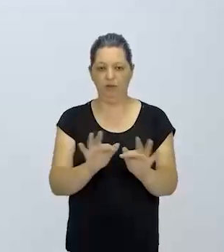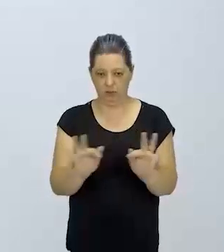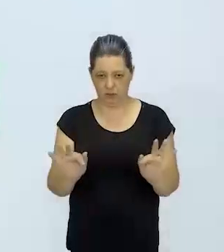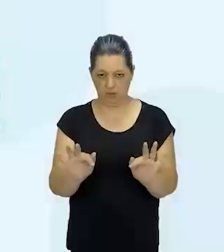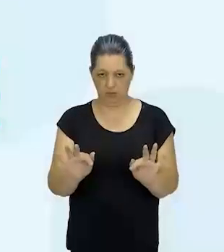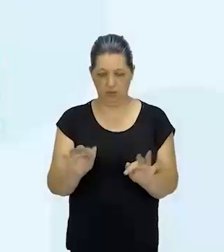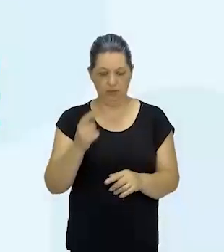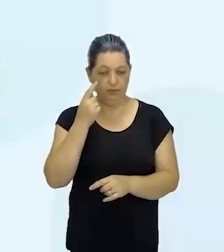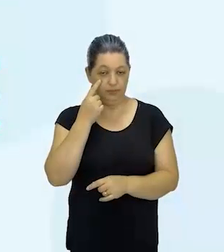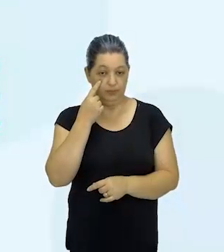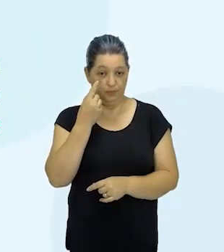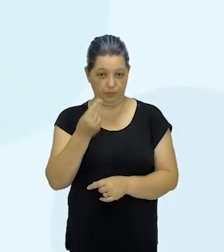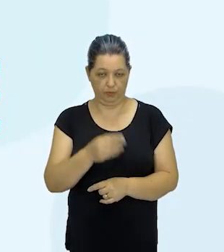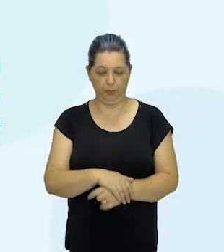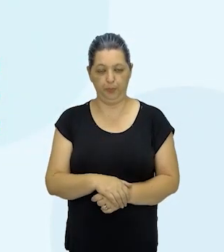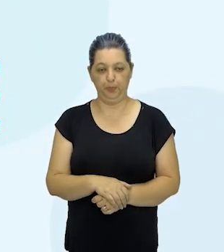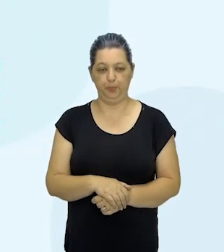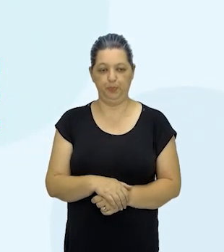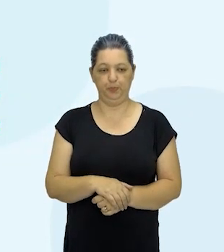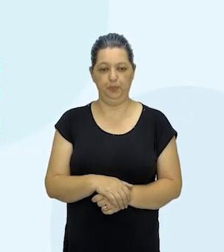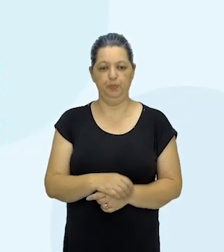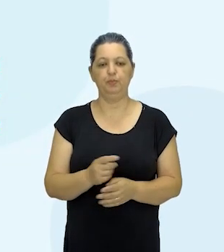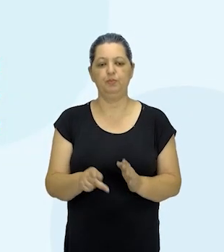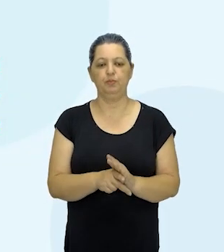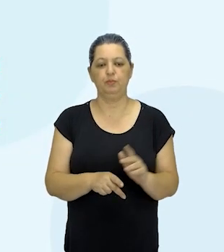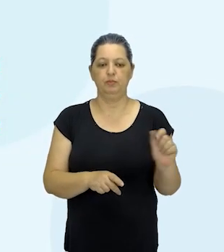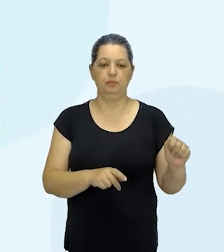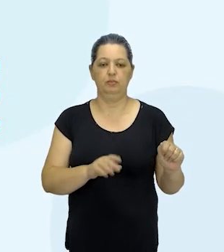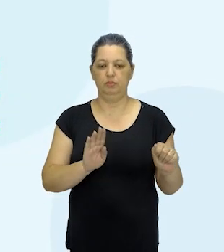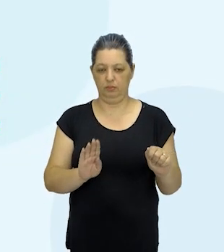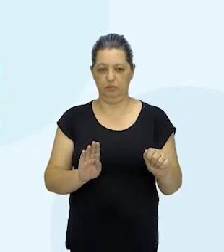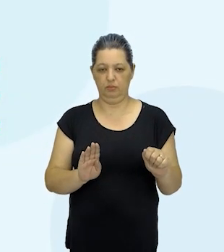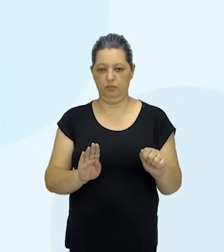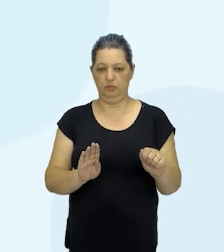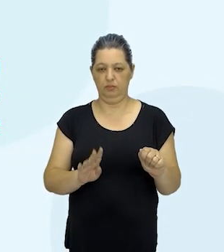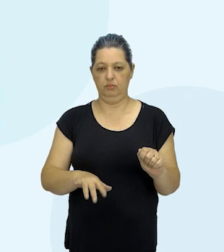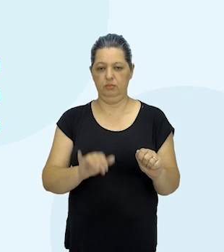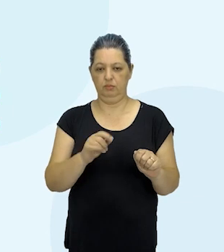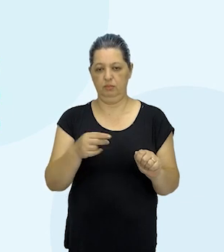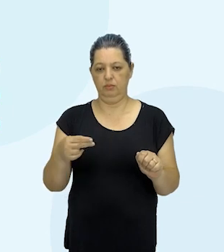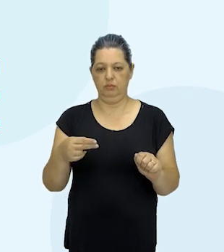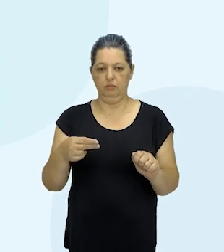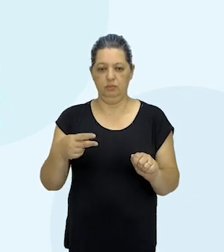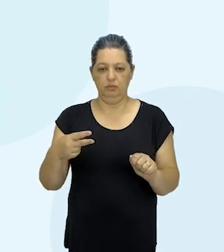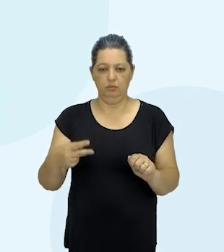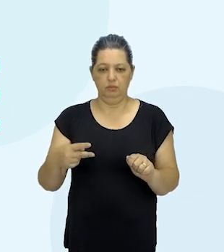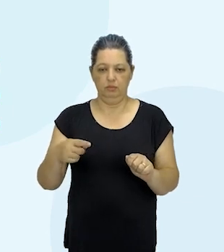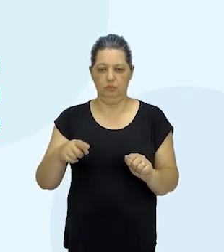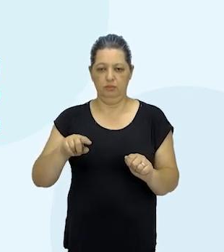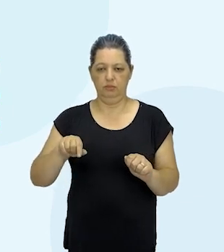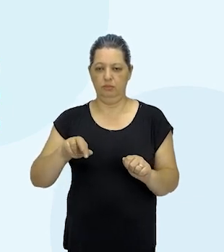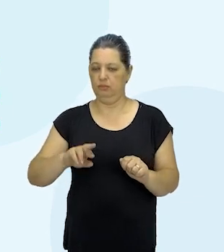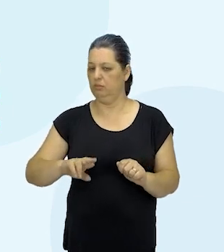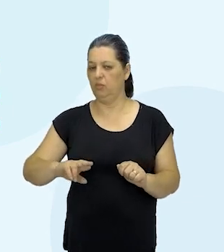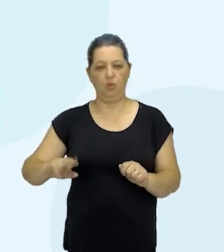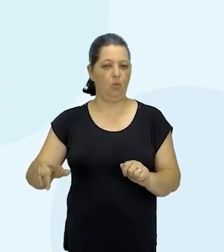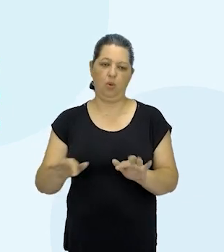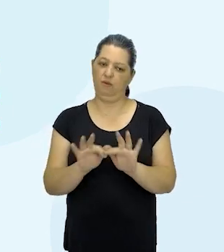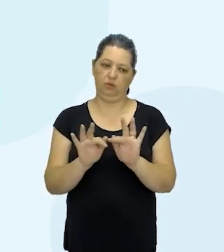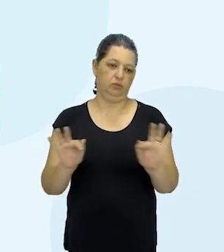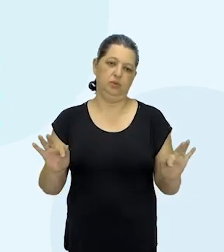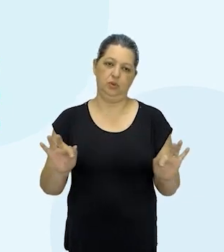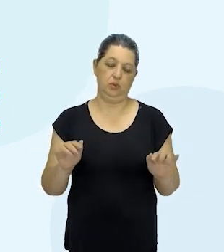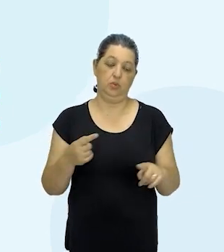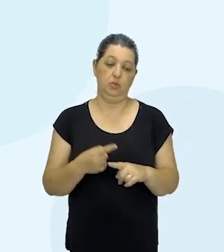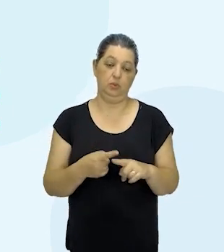então vamos ver a resolução aqui, ó. A relação de A para B, dada por y igual a 2 vezes x, não é uma função. Porque